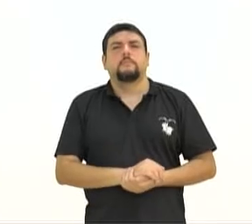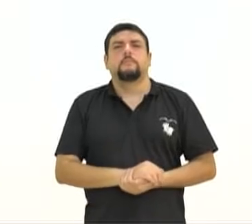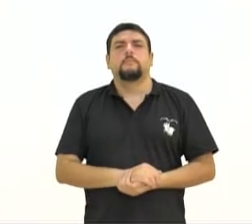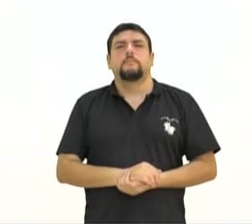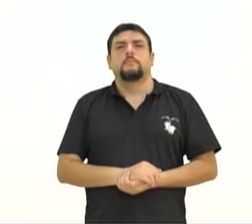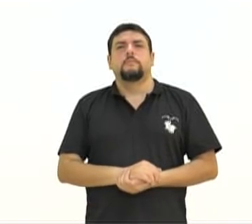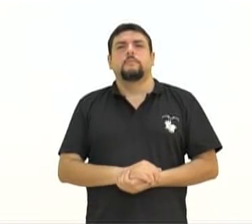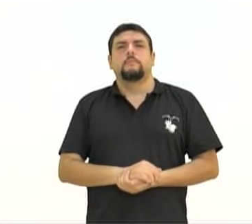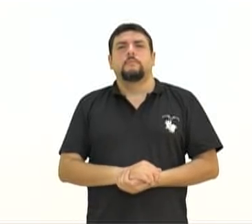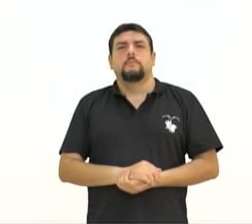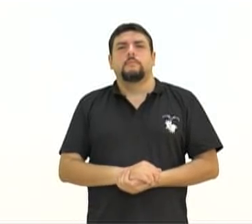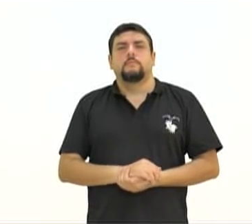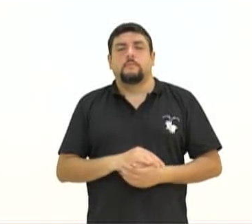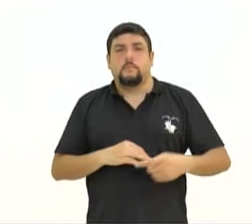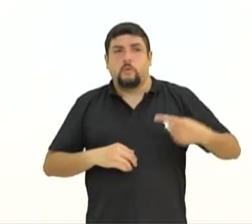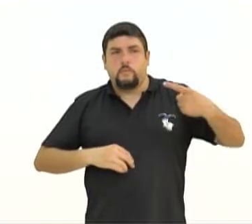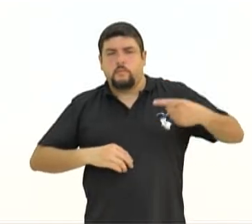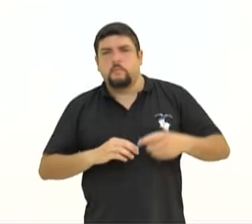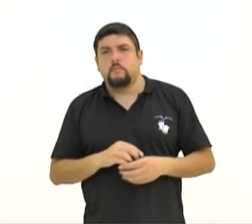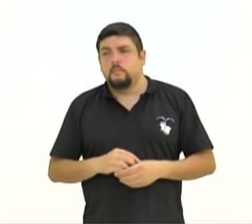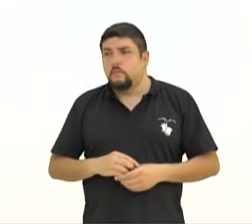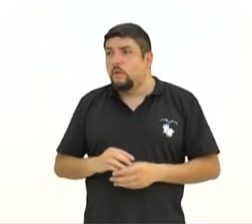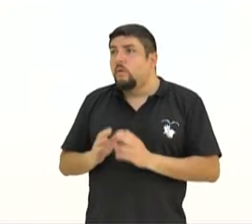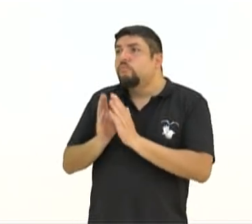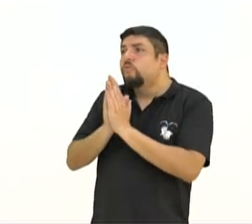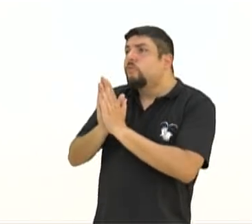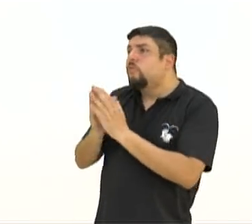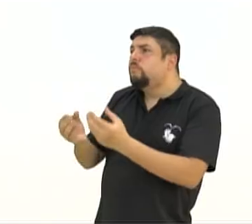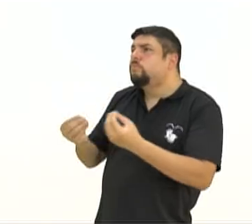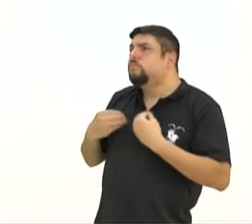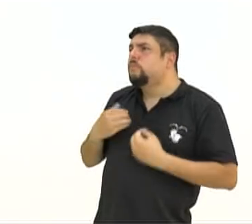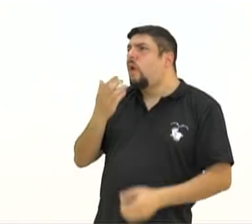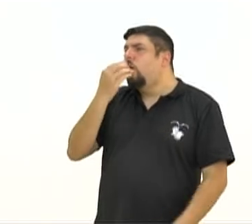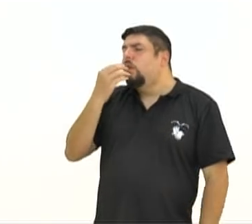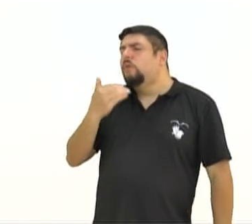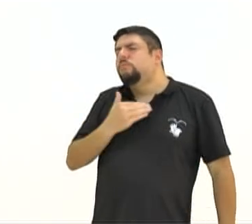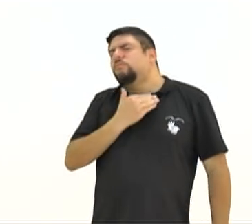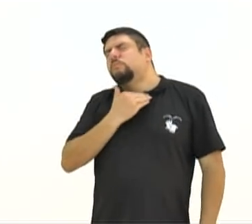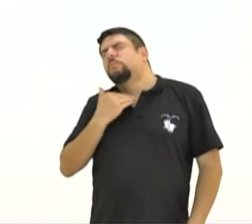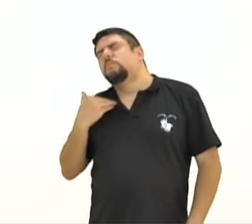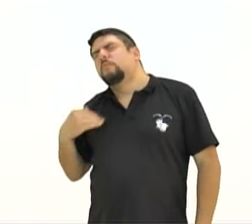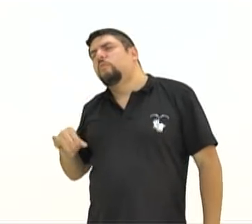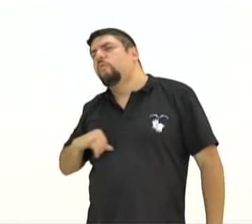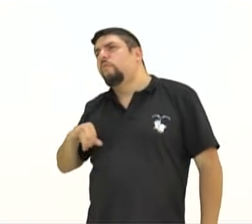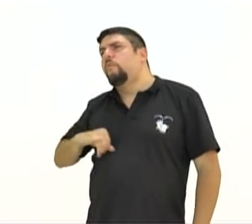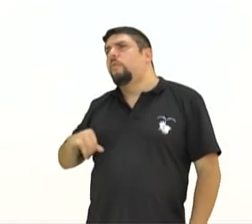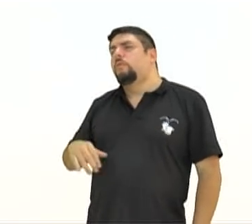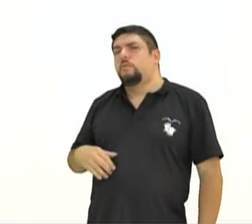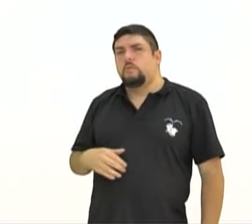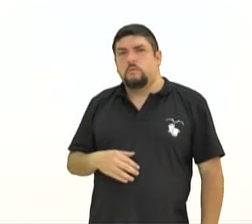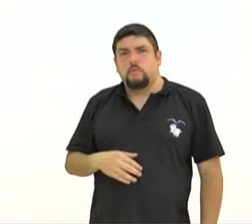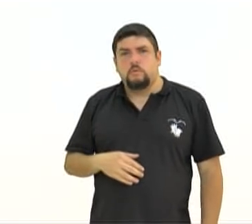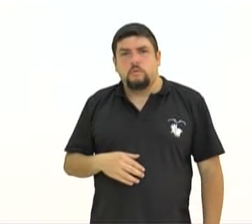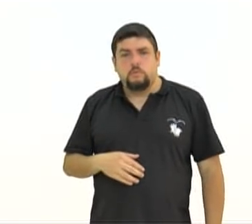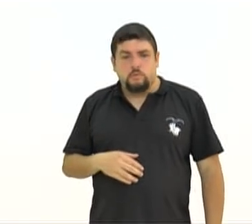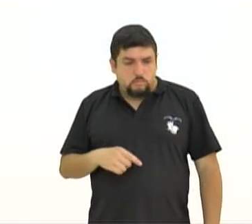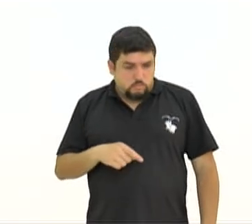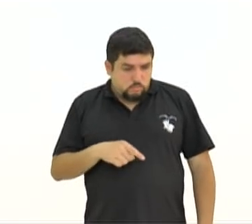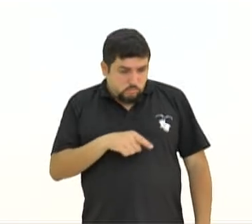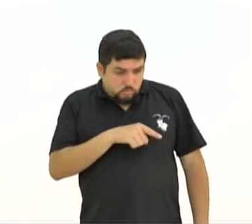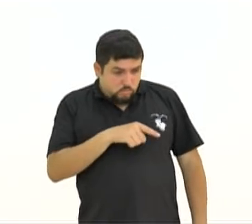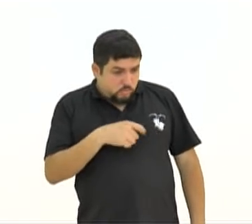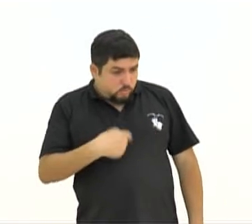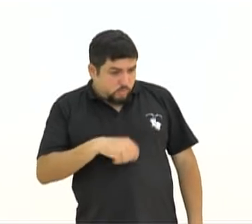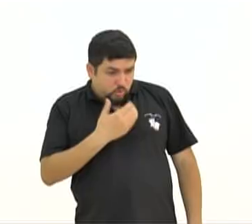Então, no primeiro a gente tem, me dê comida, Senhor, estou morto de fome. Então você não precisa mais de comida,